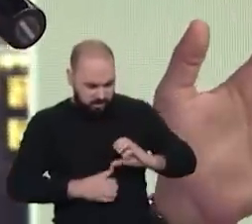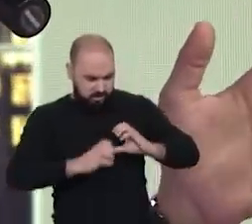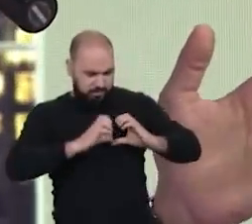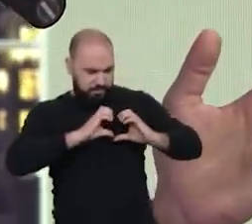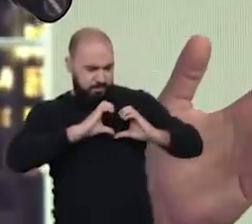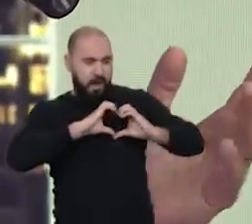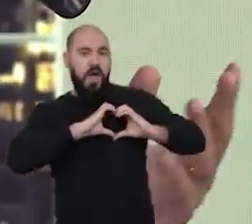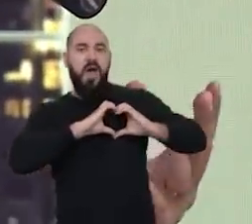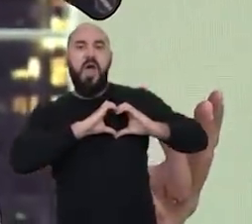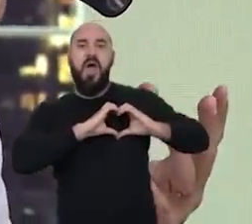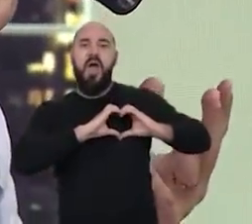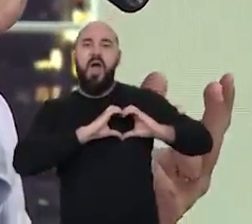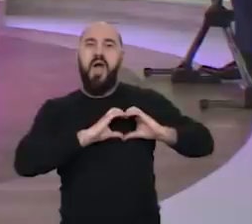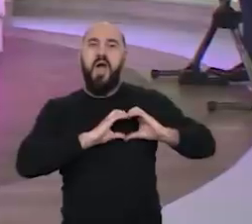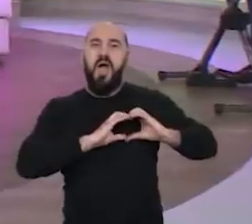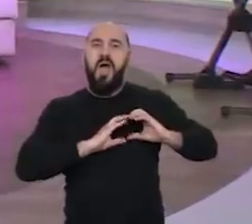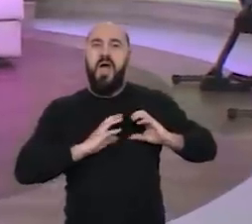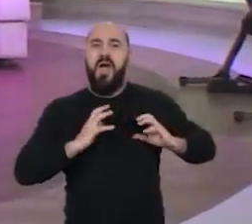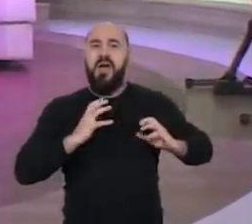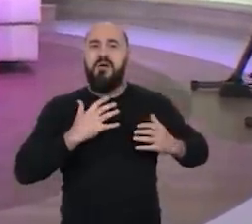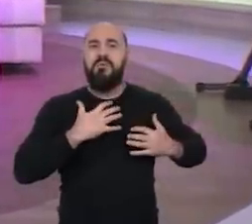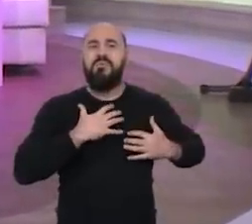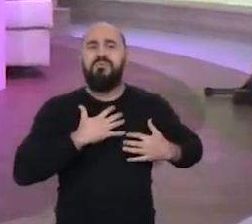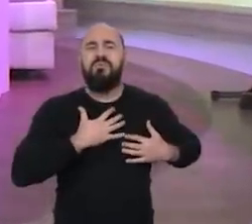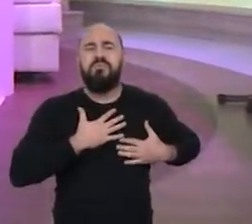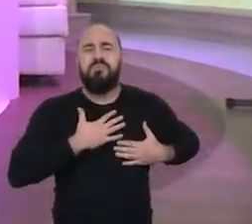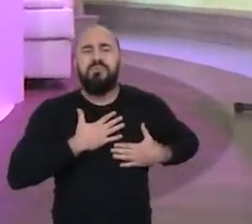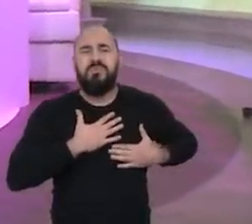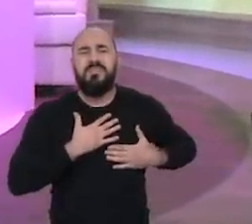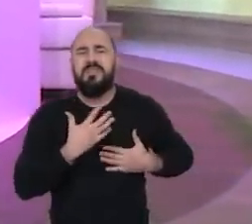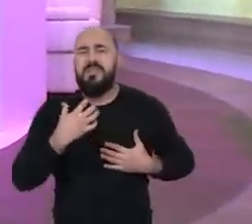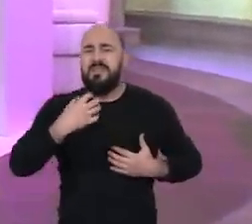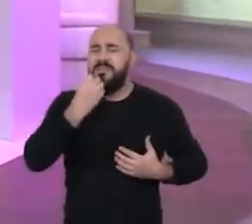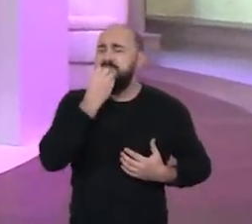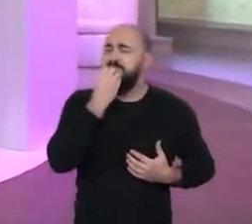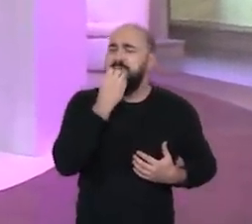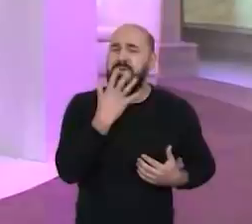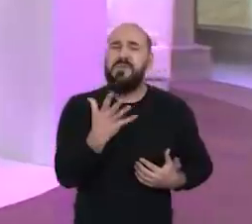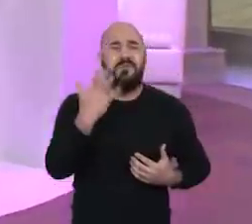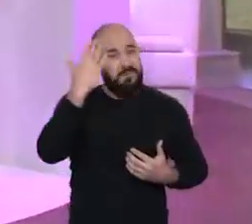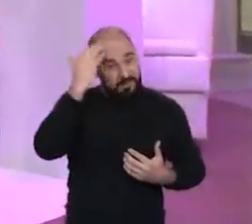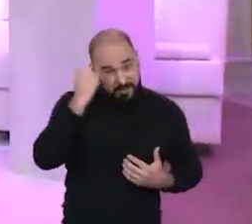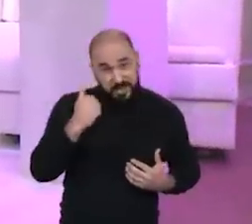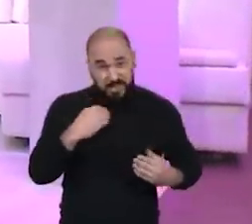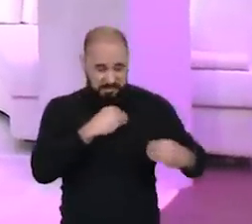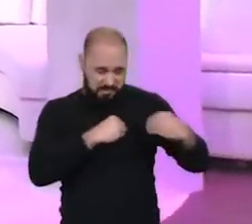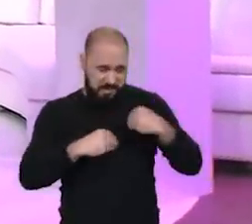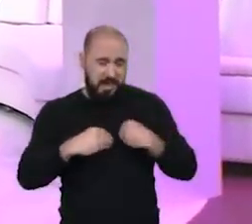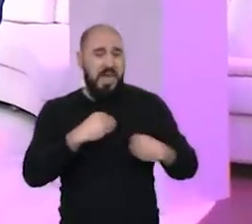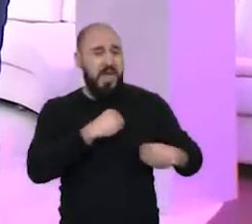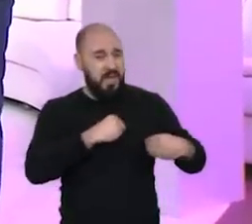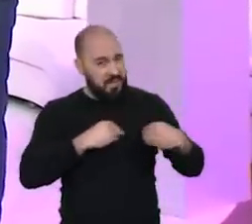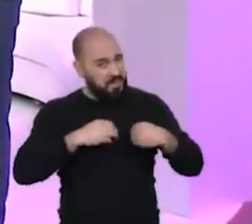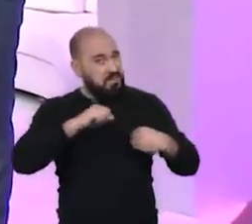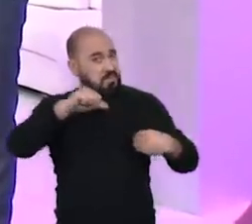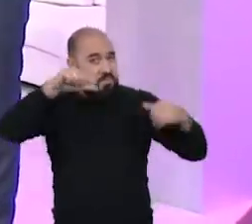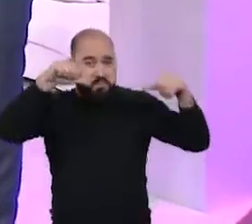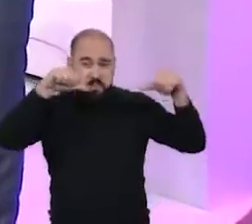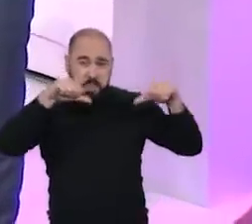reescrever qualquer canção que o pecado silenciou.